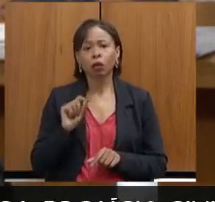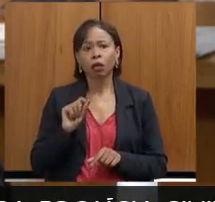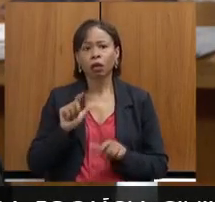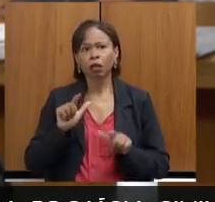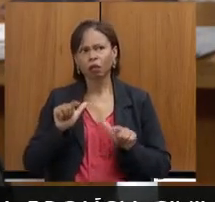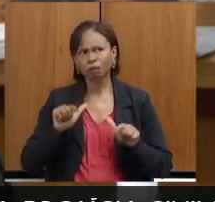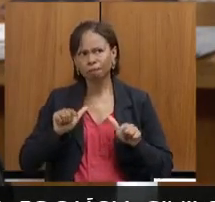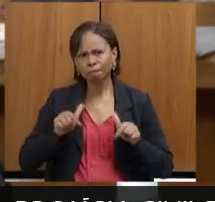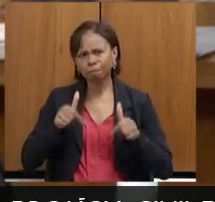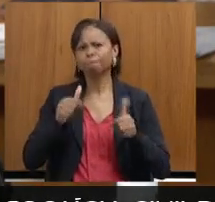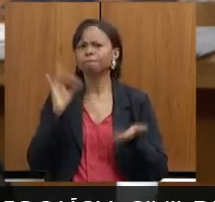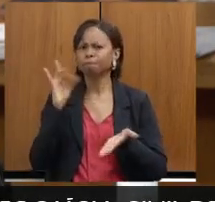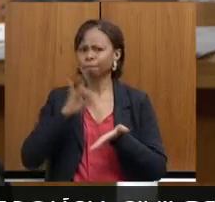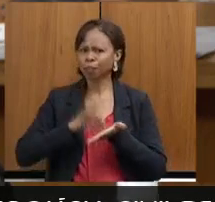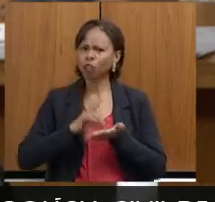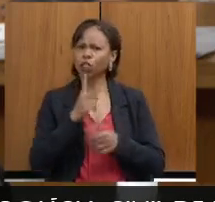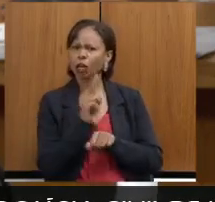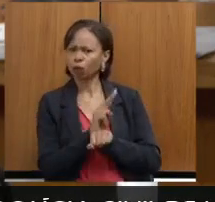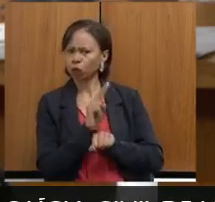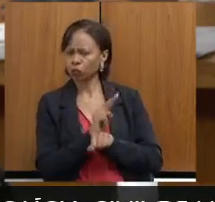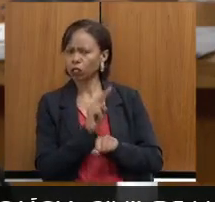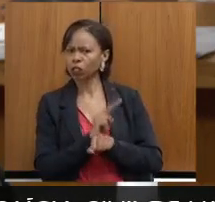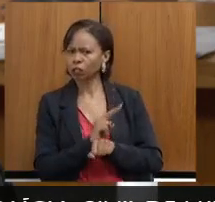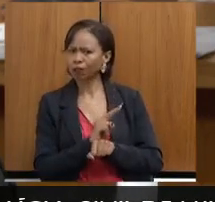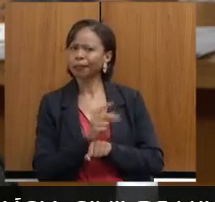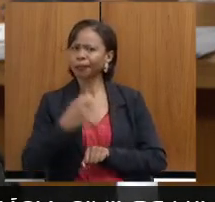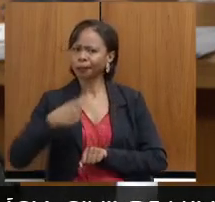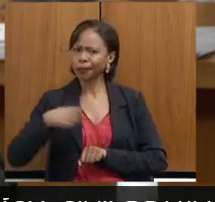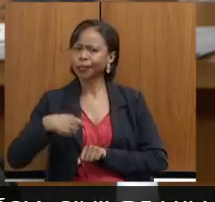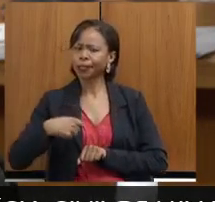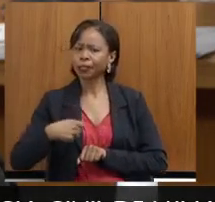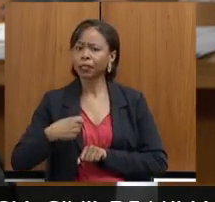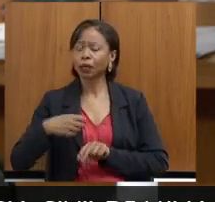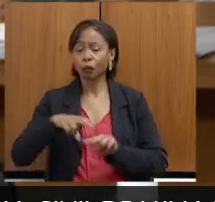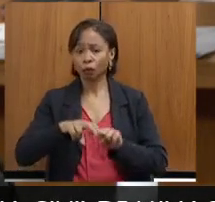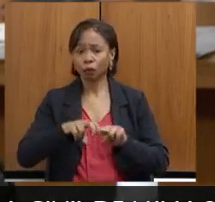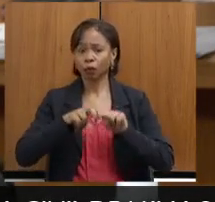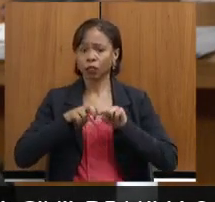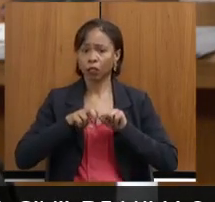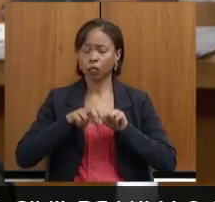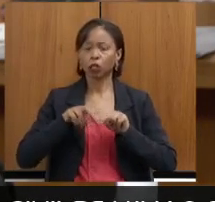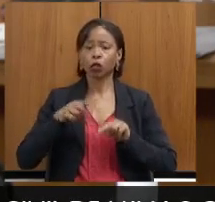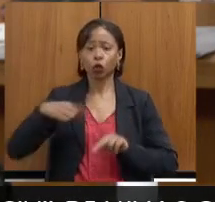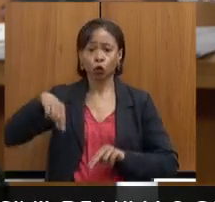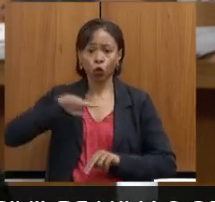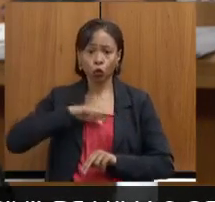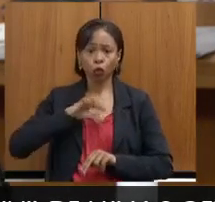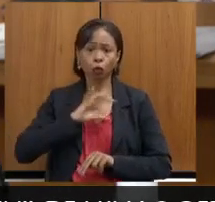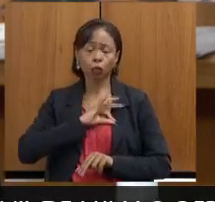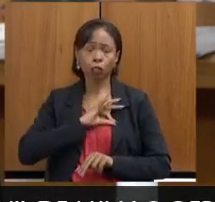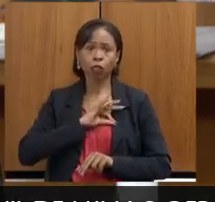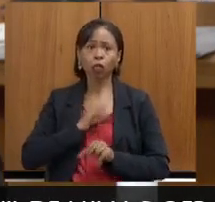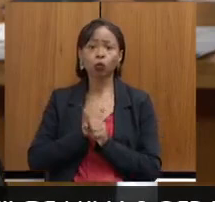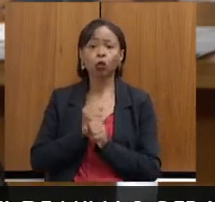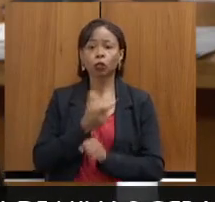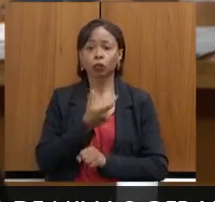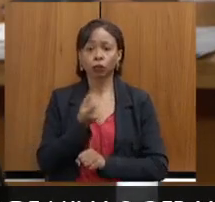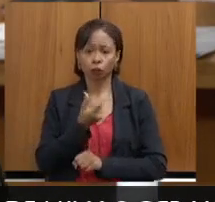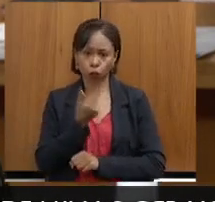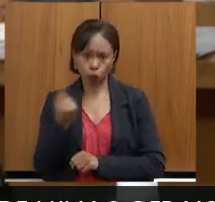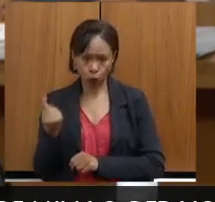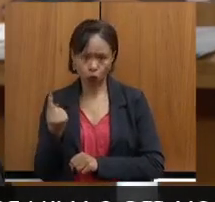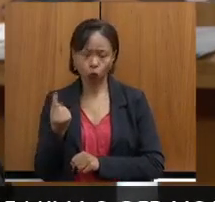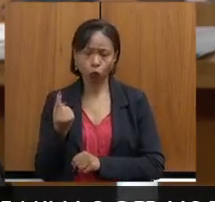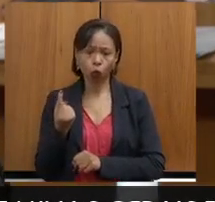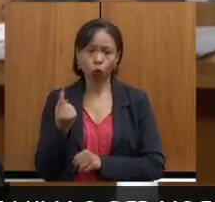efetividade né das medidas protetivas e foi por isso que é nós em 2021 formalizamos